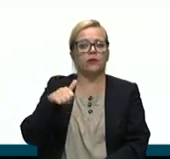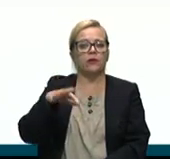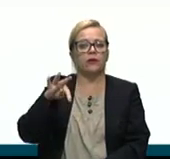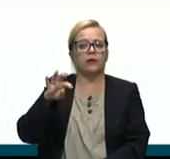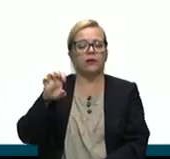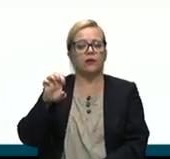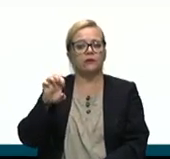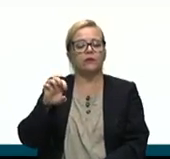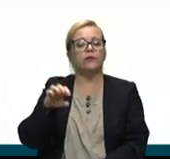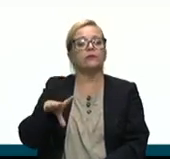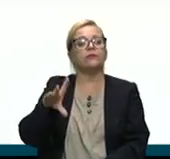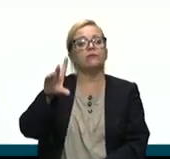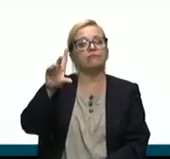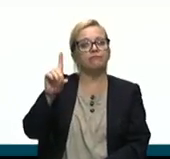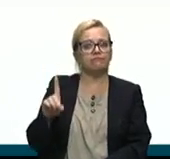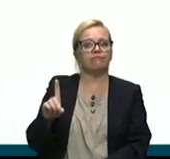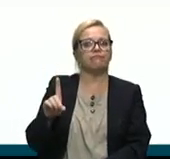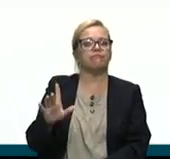de determinação.